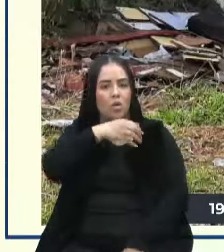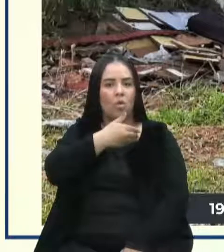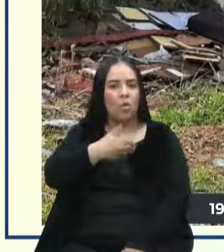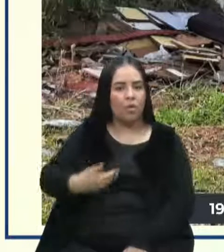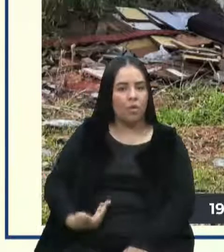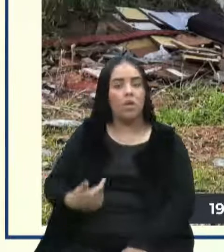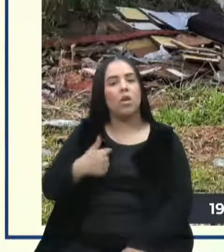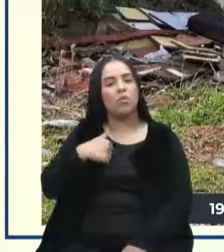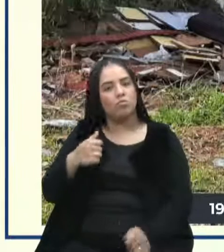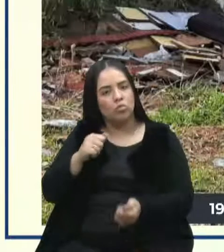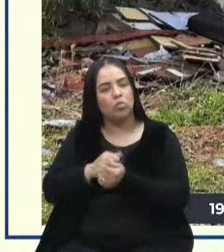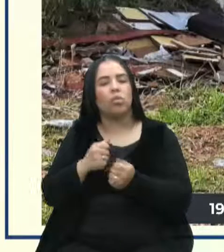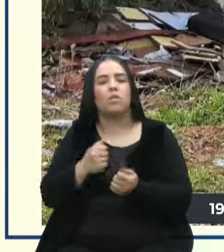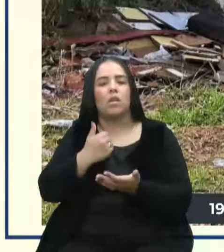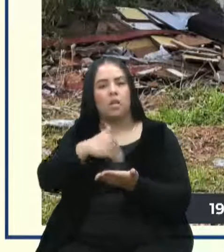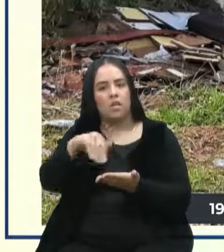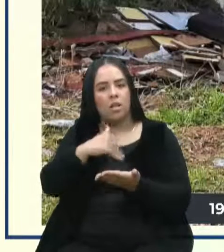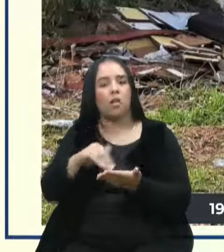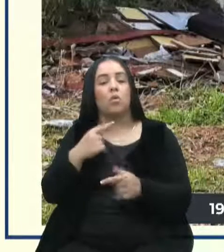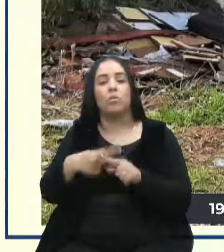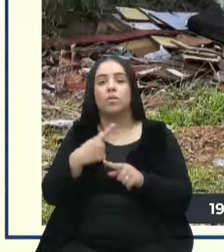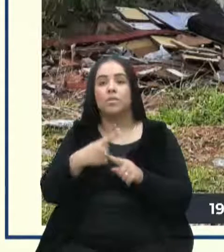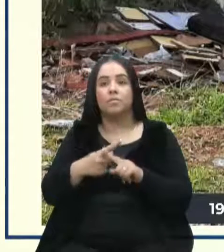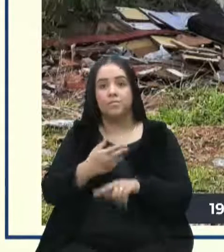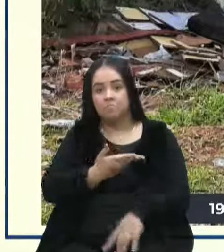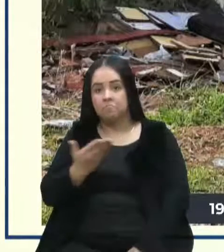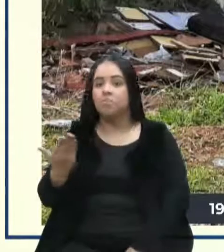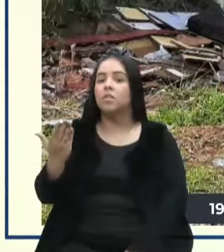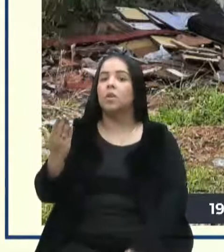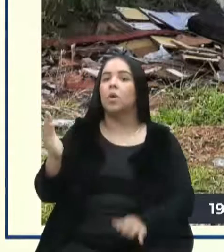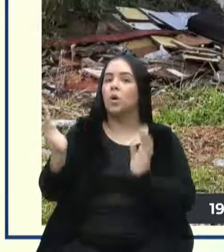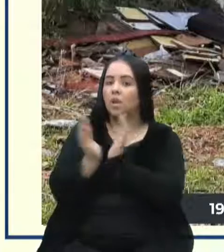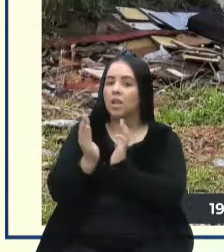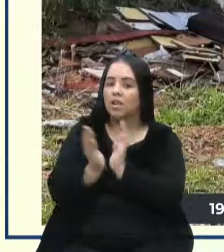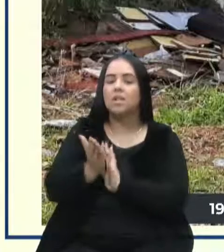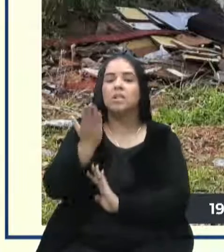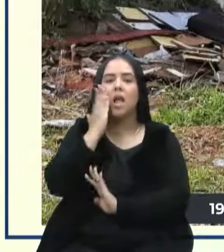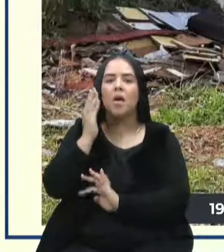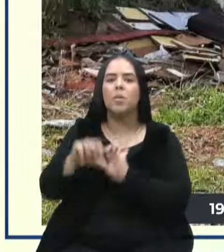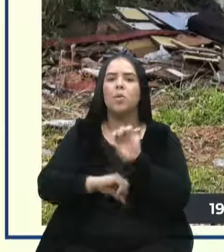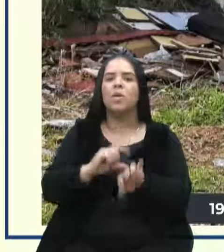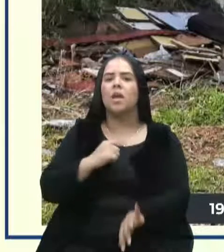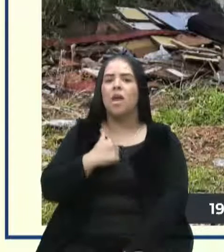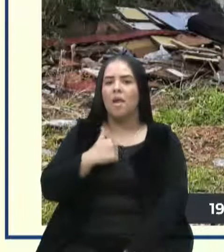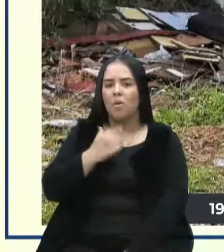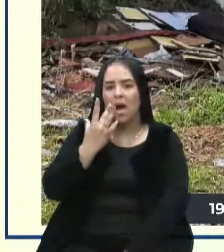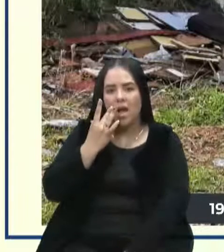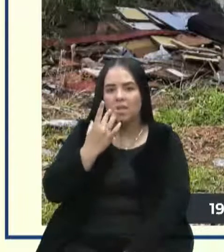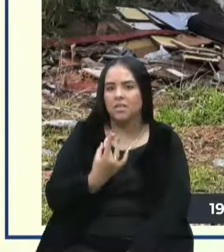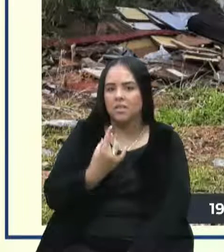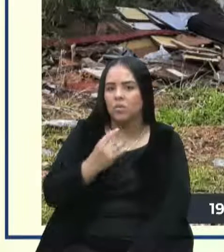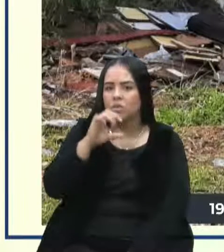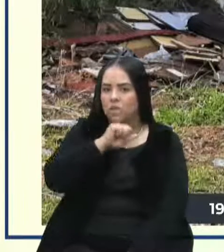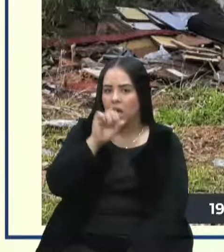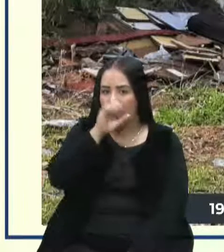lá eu quero dizer que hortas comunitárias e nobres colegas sabe o que que me chamou atenção sábado